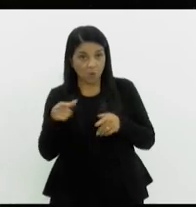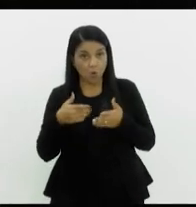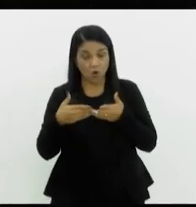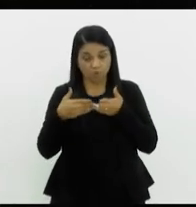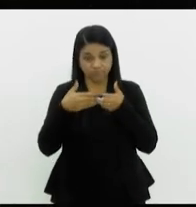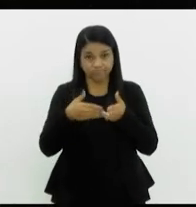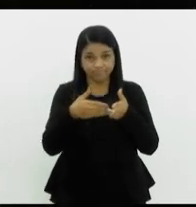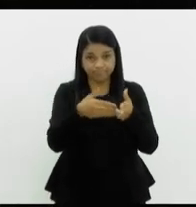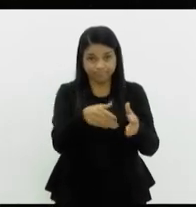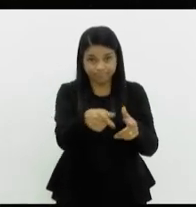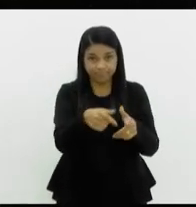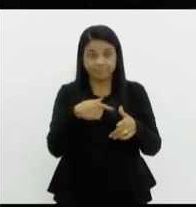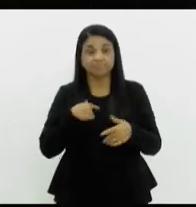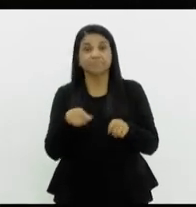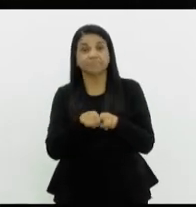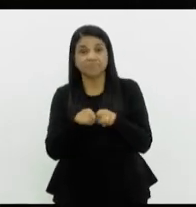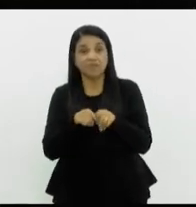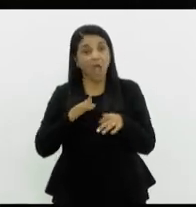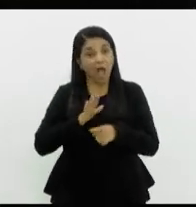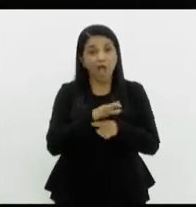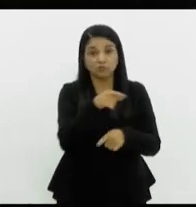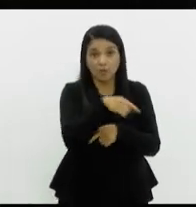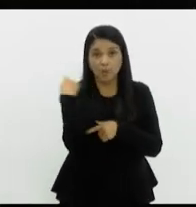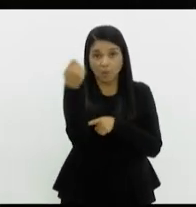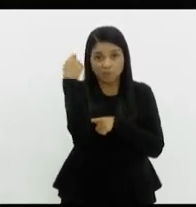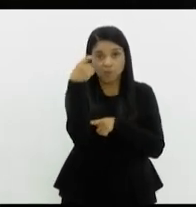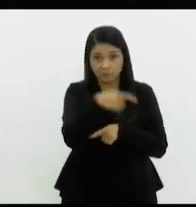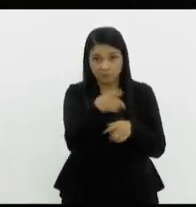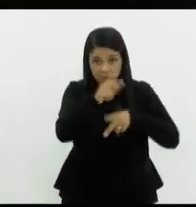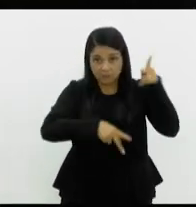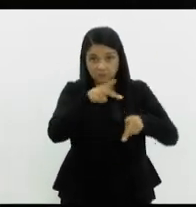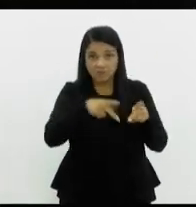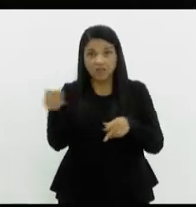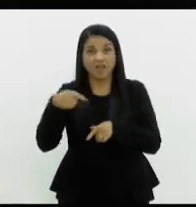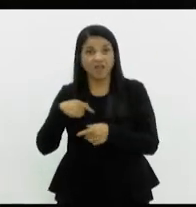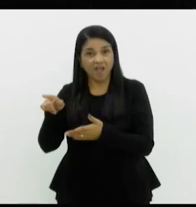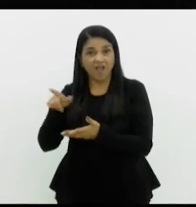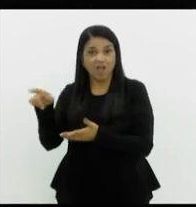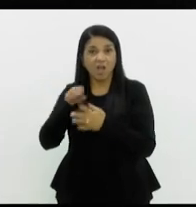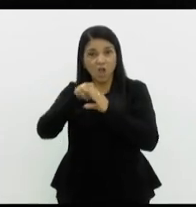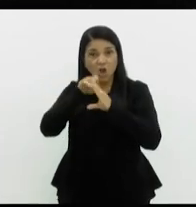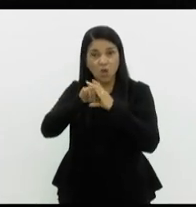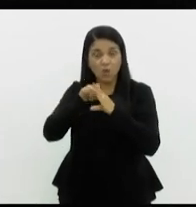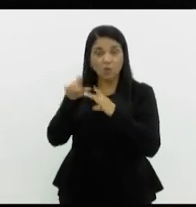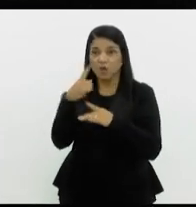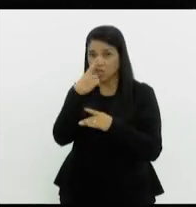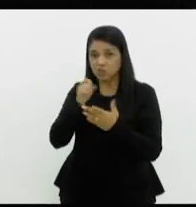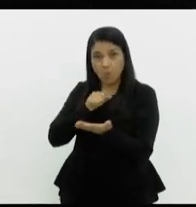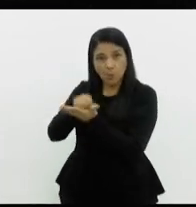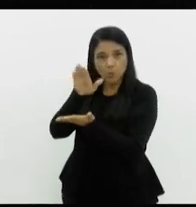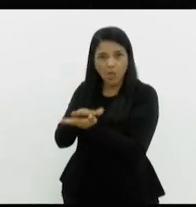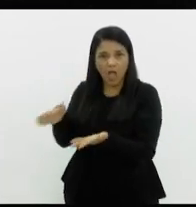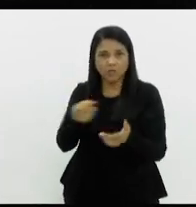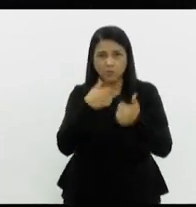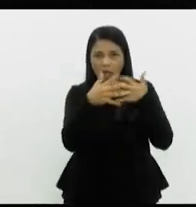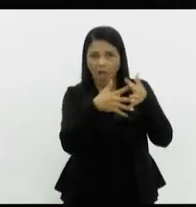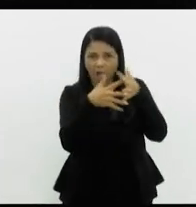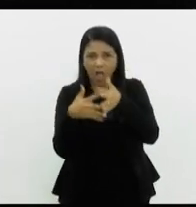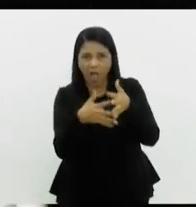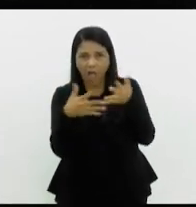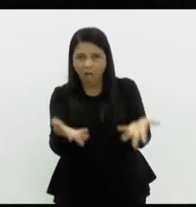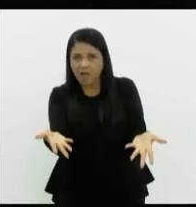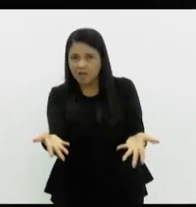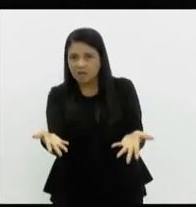não. Vocês estão achando que com as barreiras aqui, o pessoal sendo multado, a Globo, lixo, tentando... Não, não acaba, não. Sabe o que